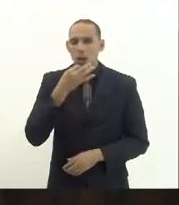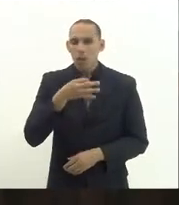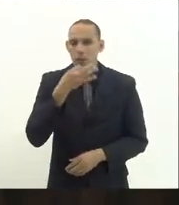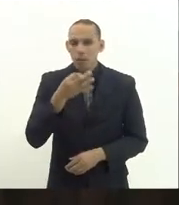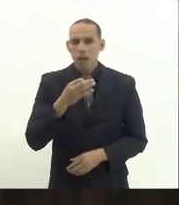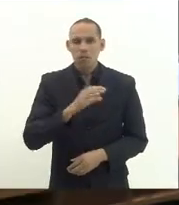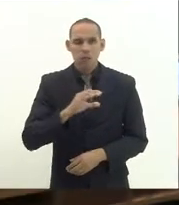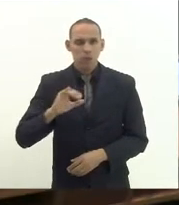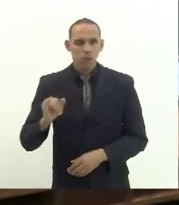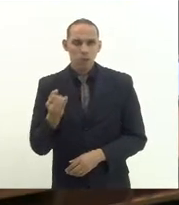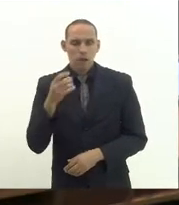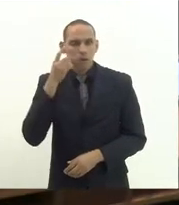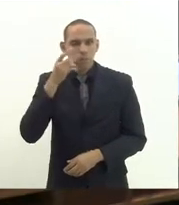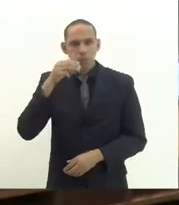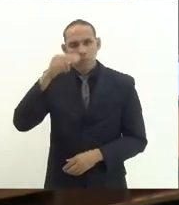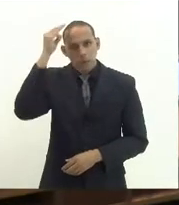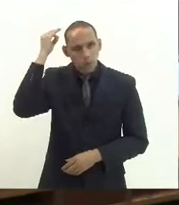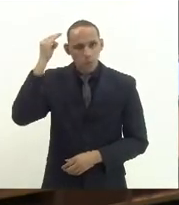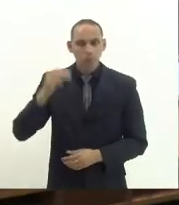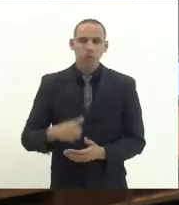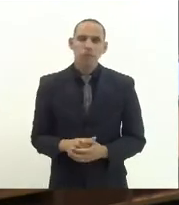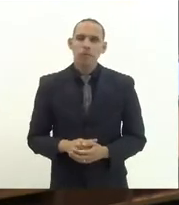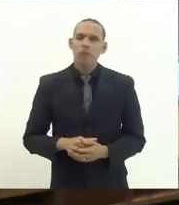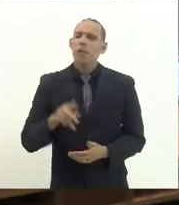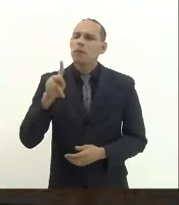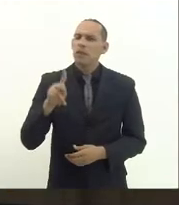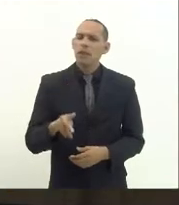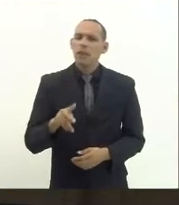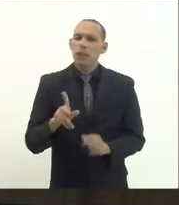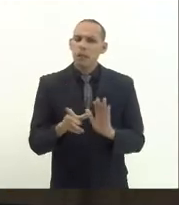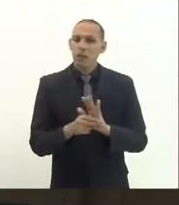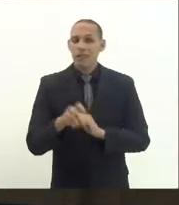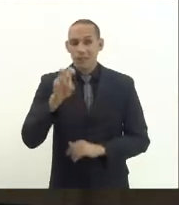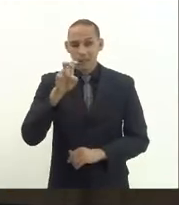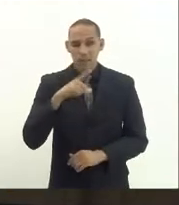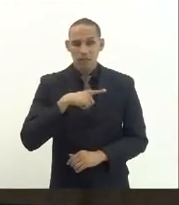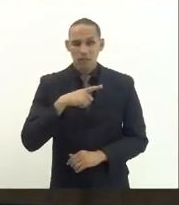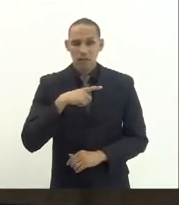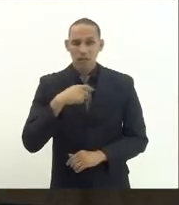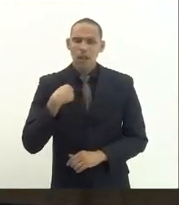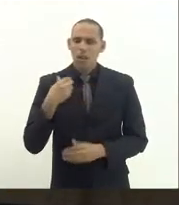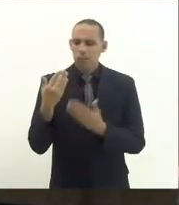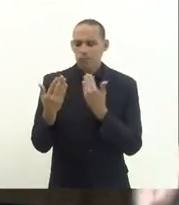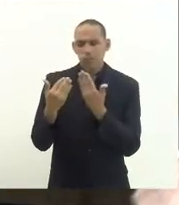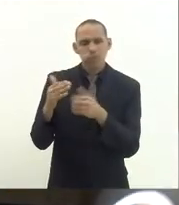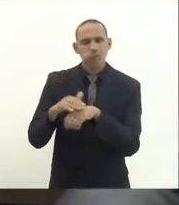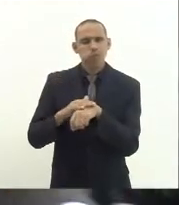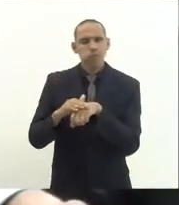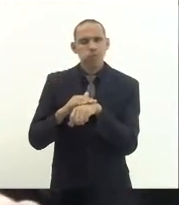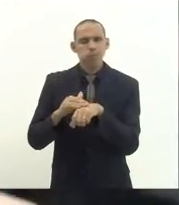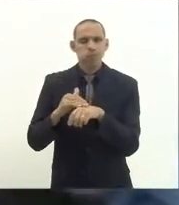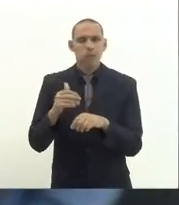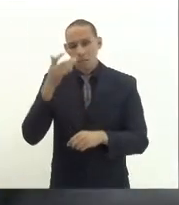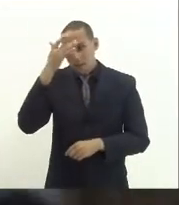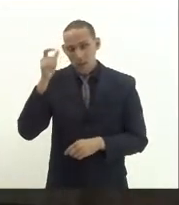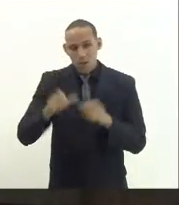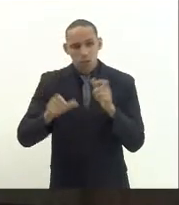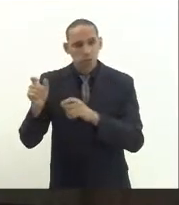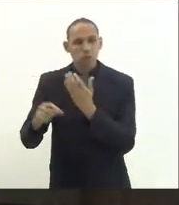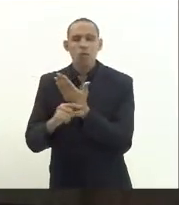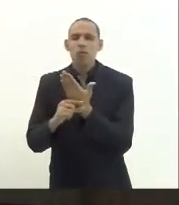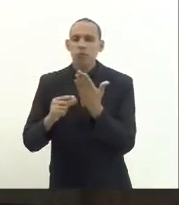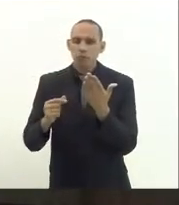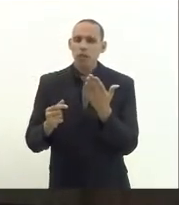são os deputados Mas pode ver o presidente cinco emendas no projeto eu já aluguei com os autores das emendas